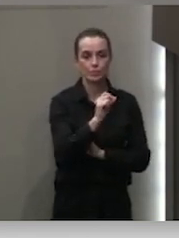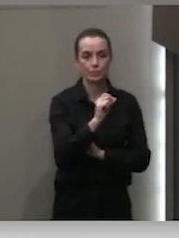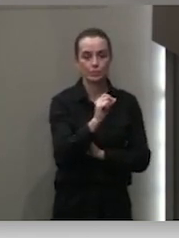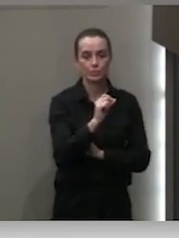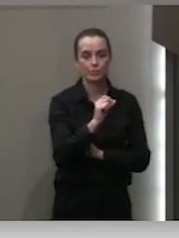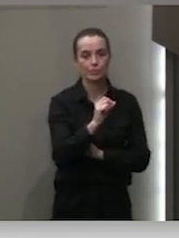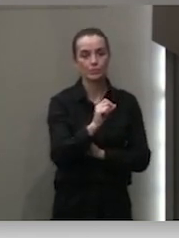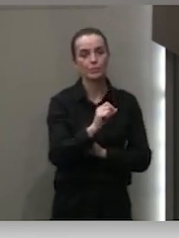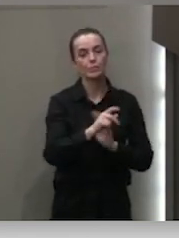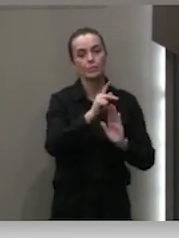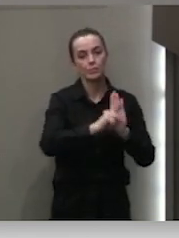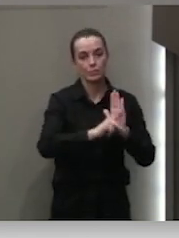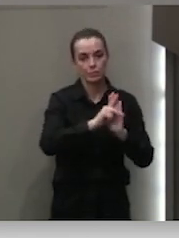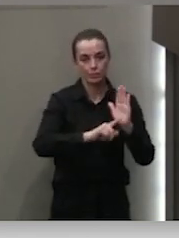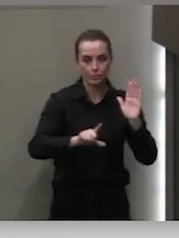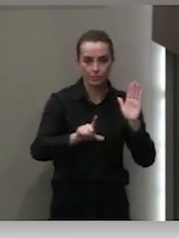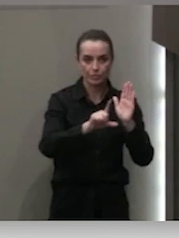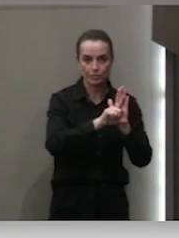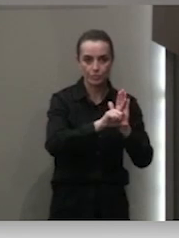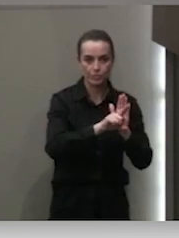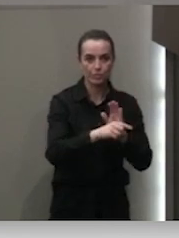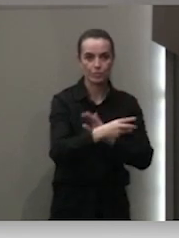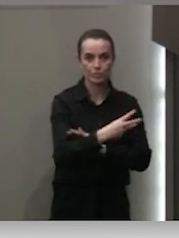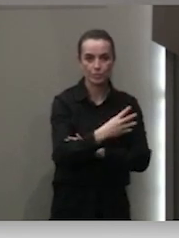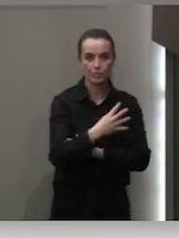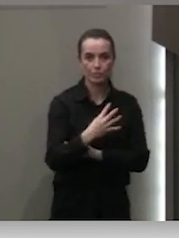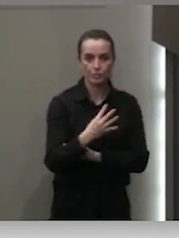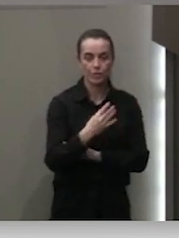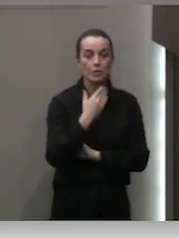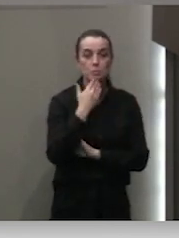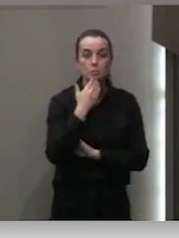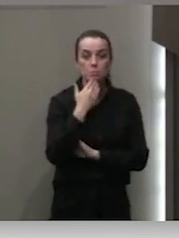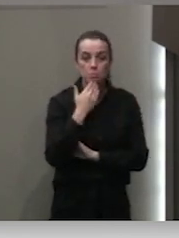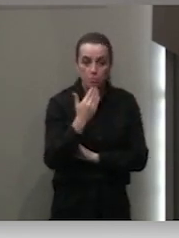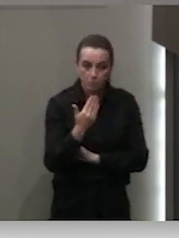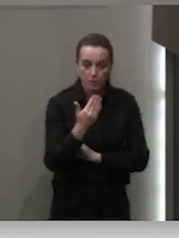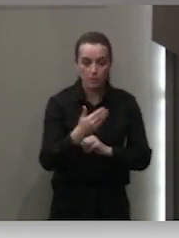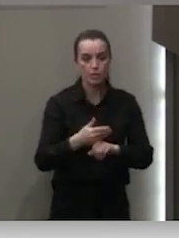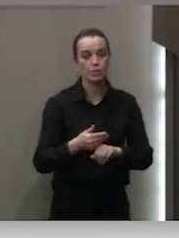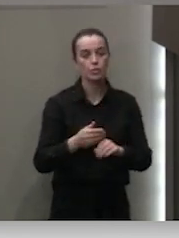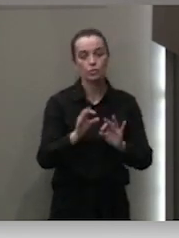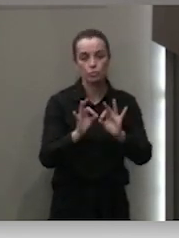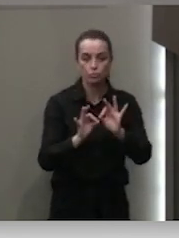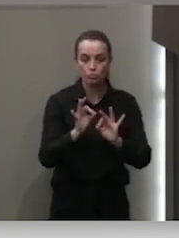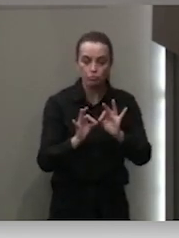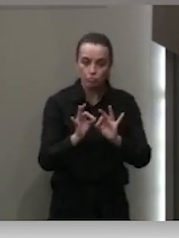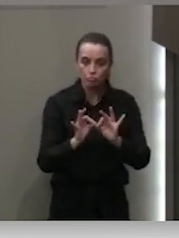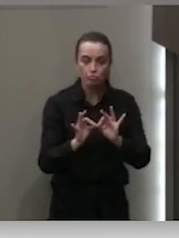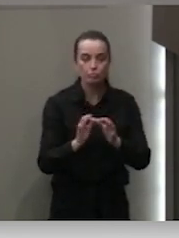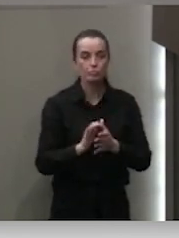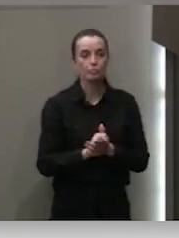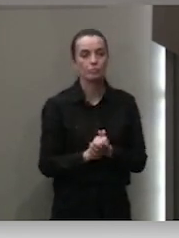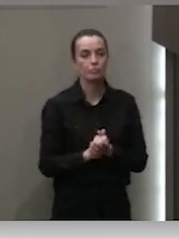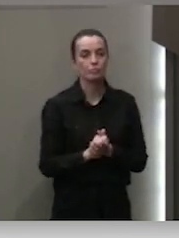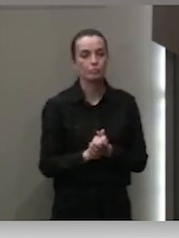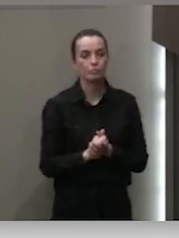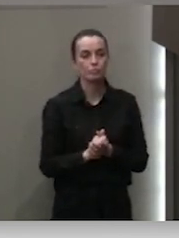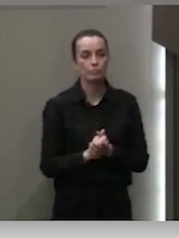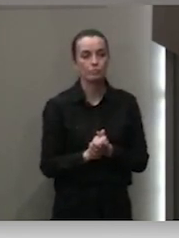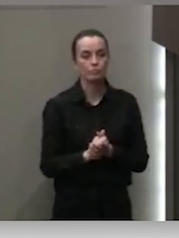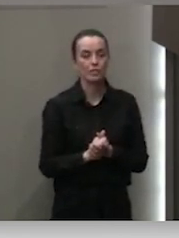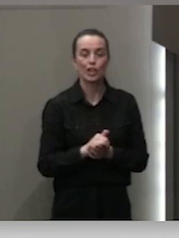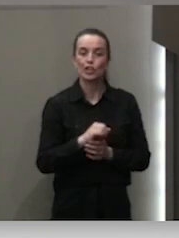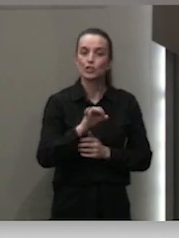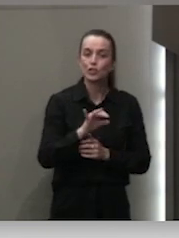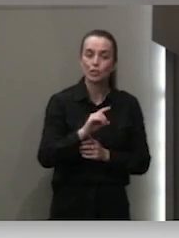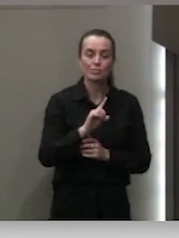lei fizemos 34 pedidos de providência e vou dizer pros colegas que não fiz mais